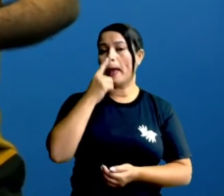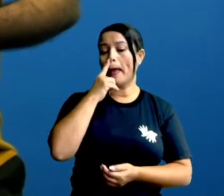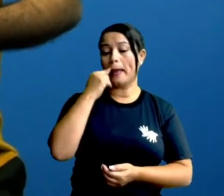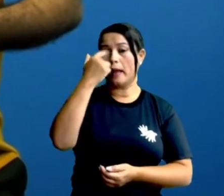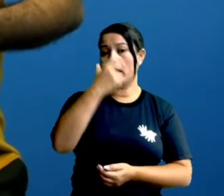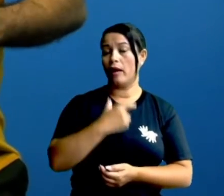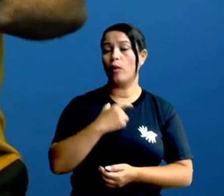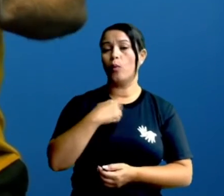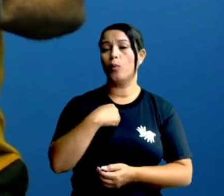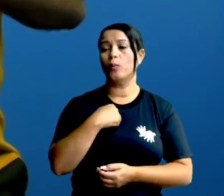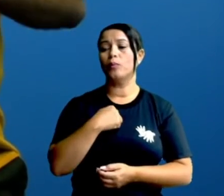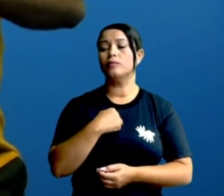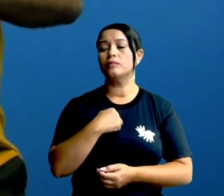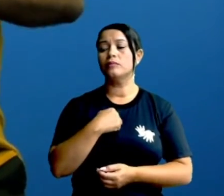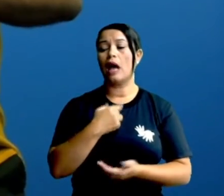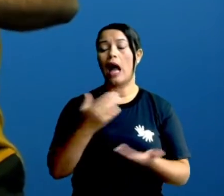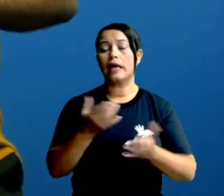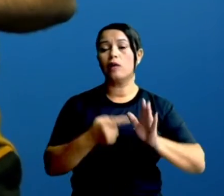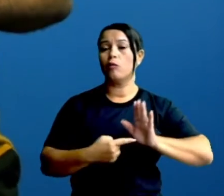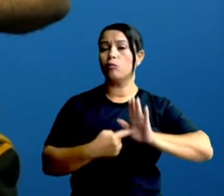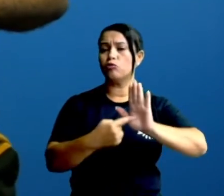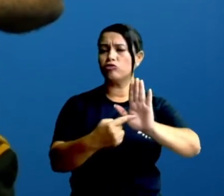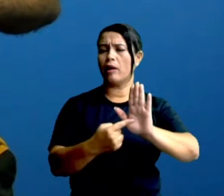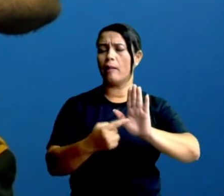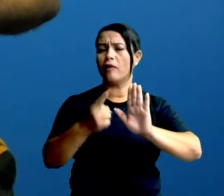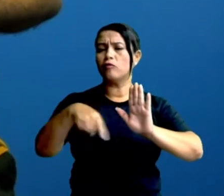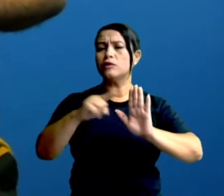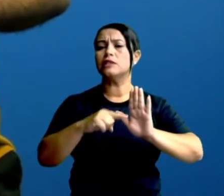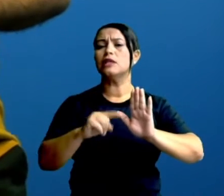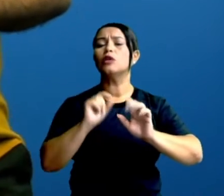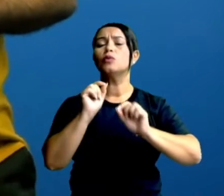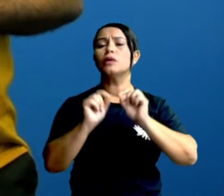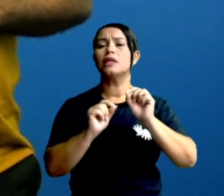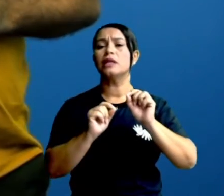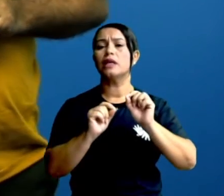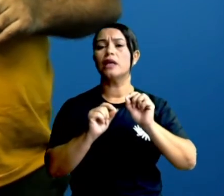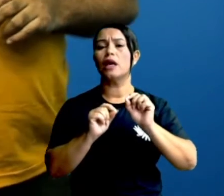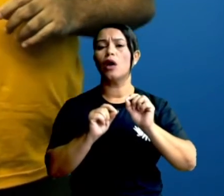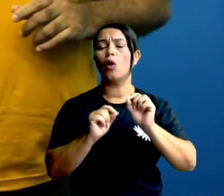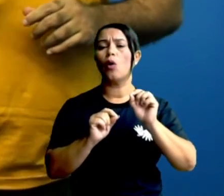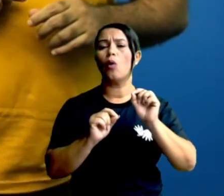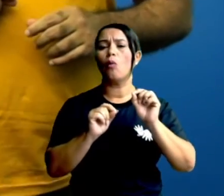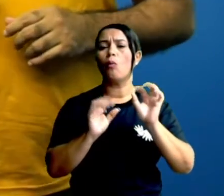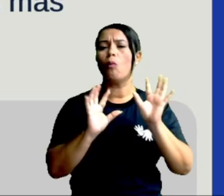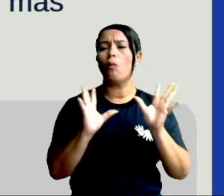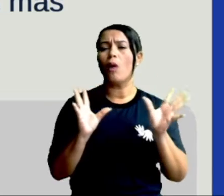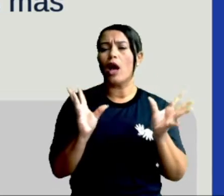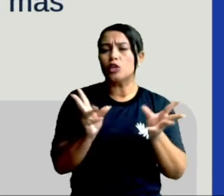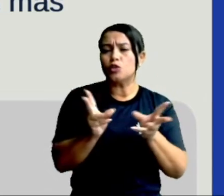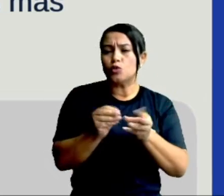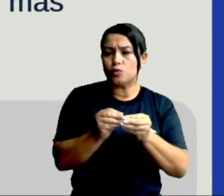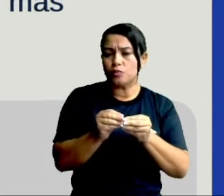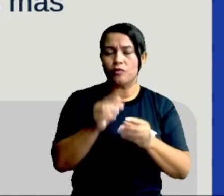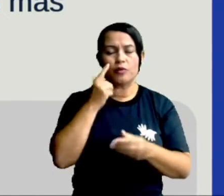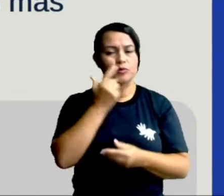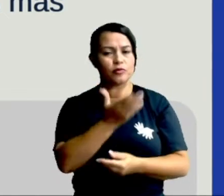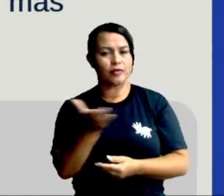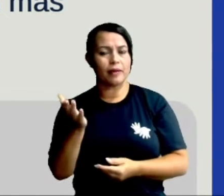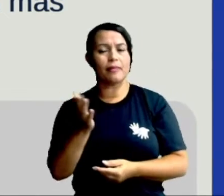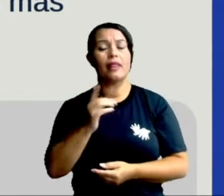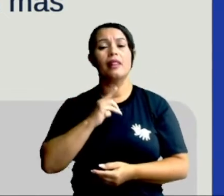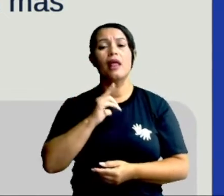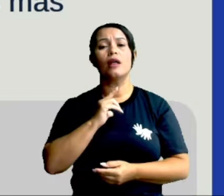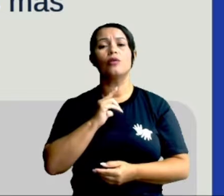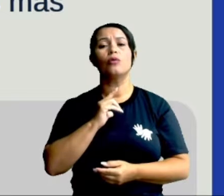eu trago aqui então um resumo sobre coesão textual para vocês. Vamos a ele. A